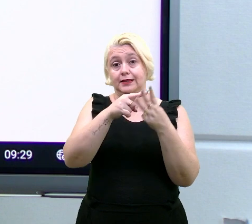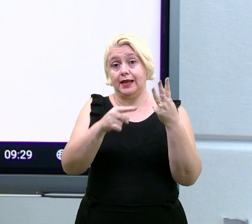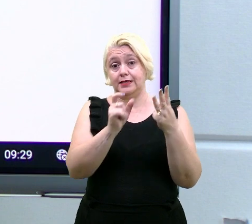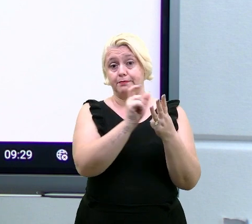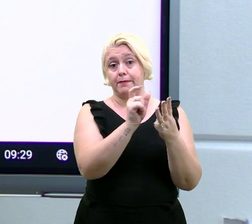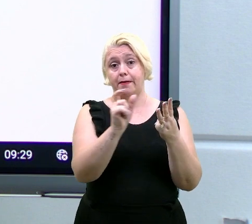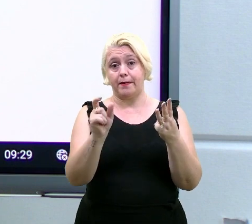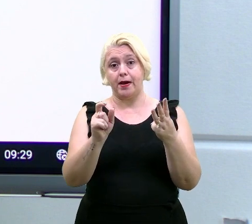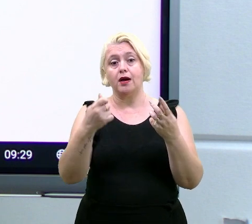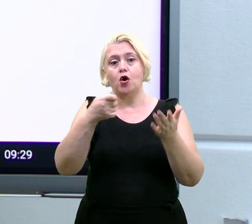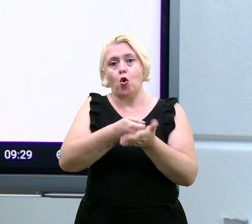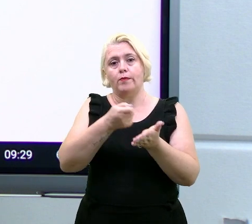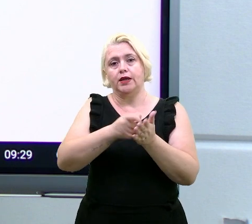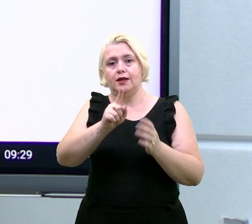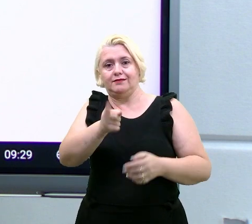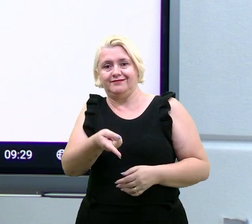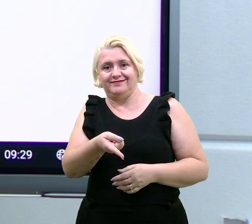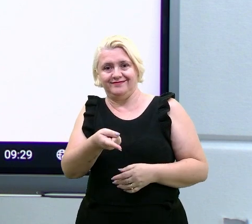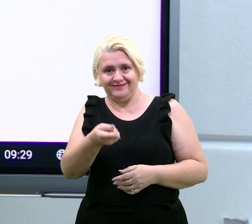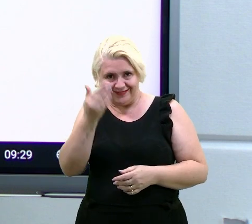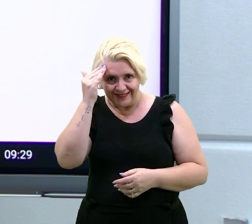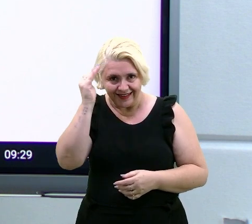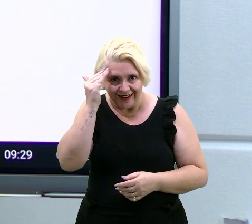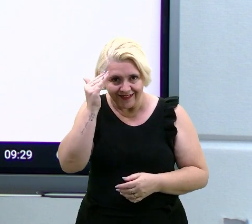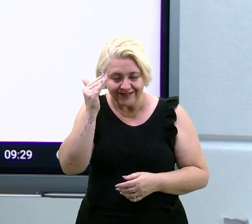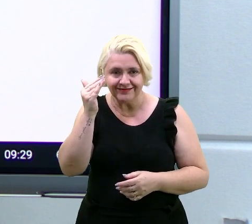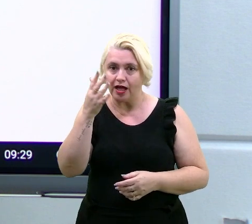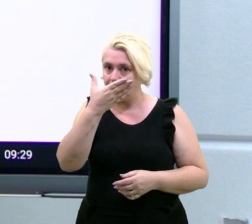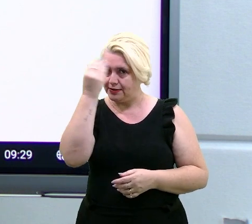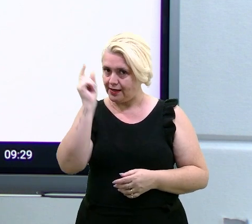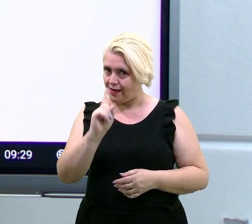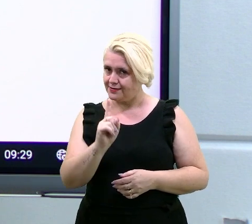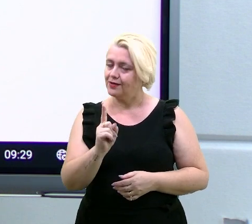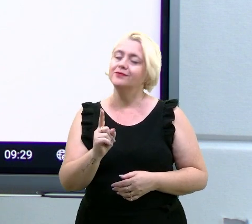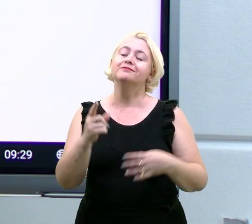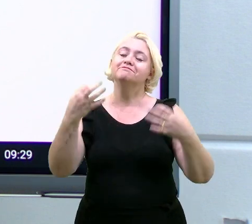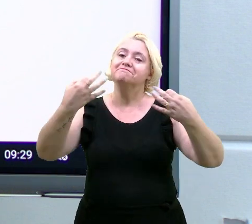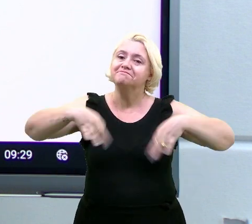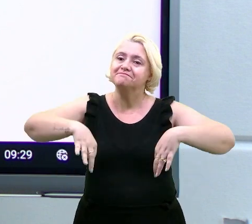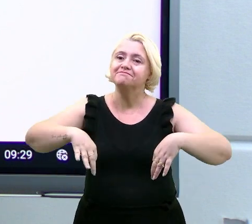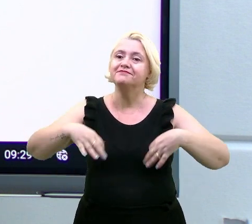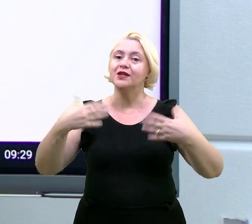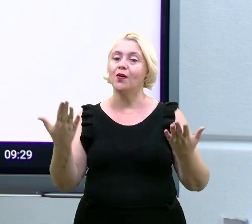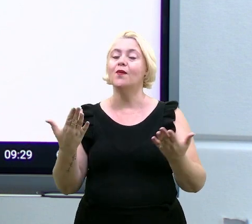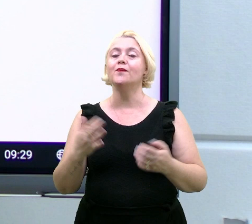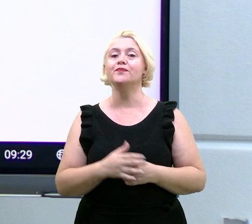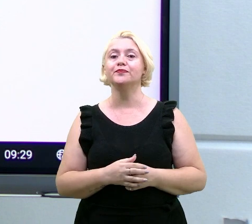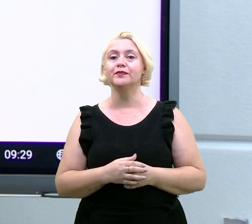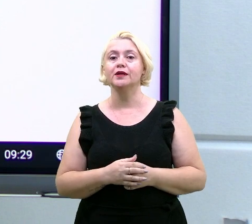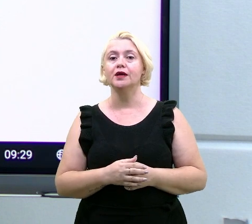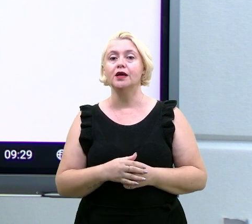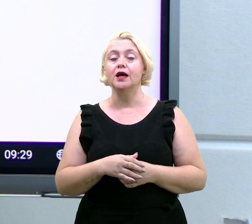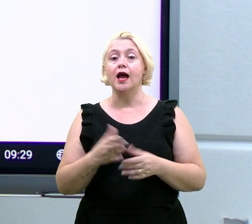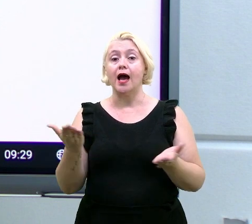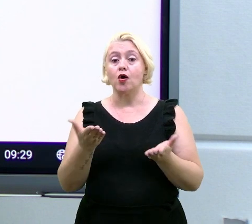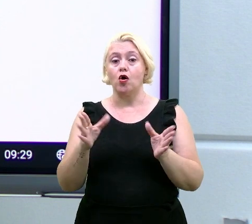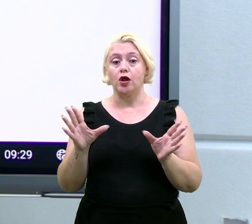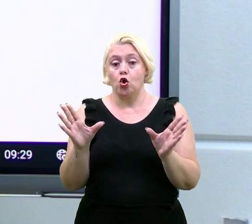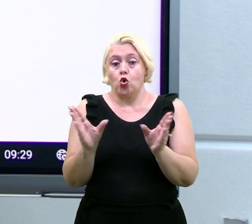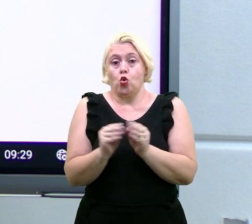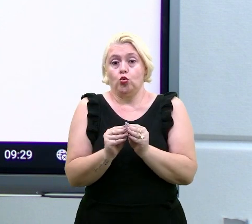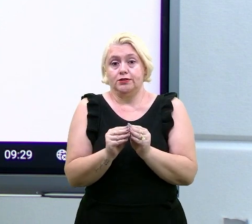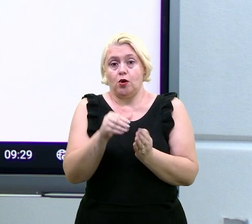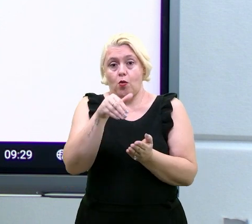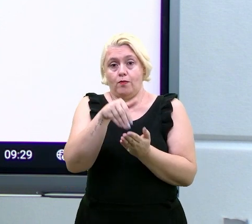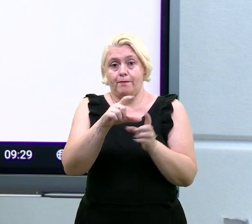vírgula não se esqueça Beleza então Perfeito nós temos aqui a conclusão desse parágrafo